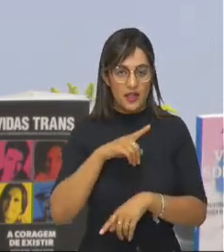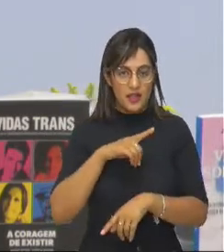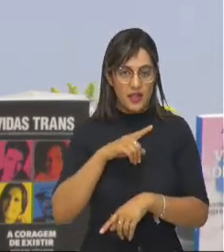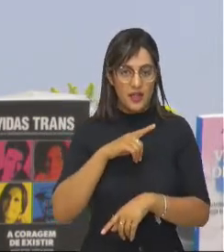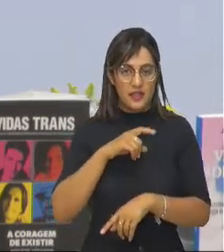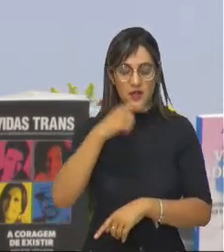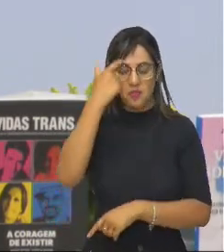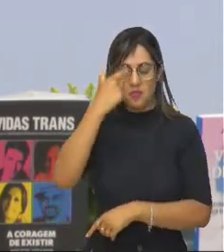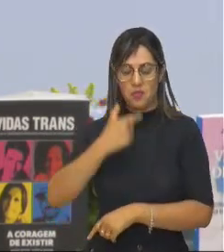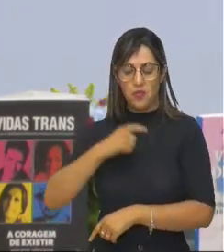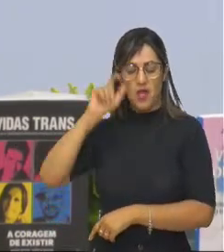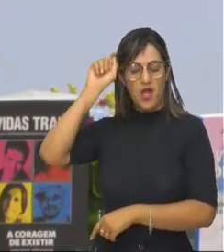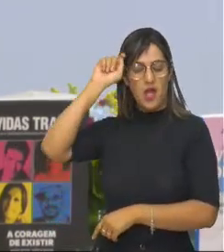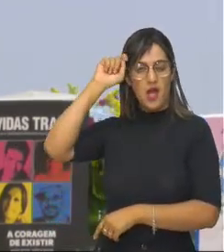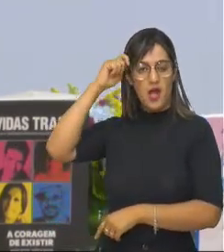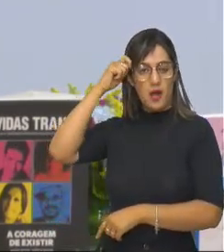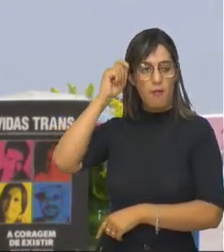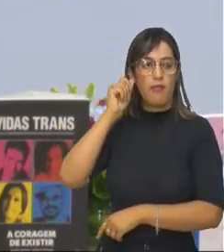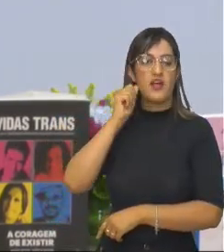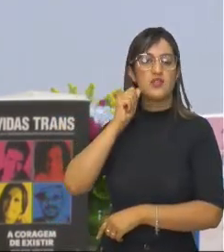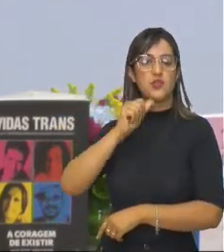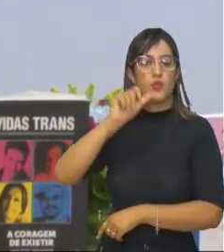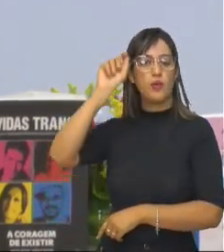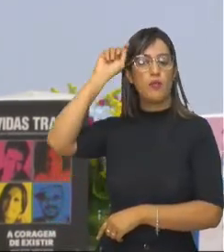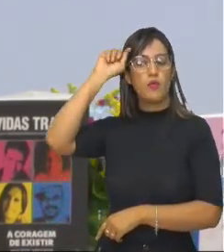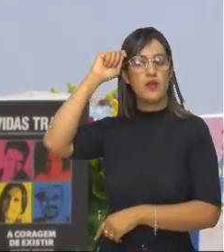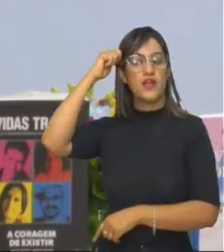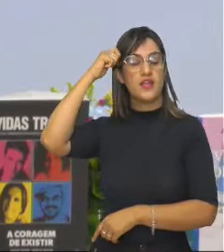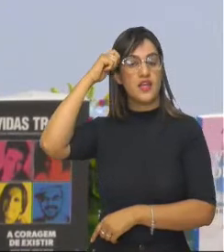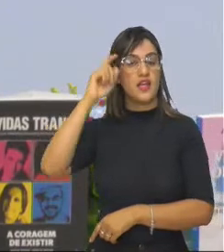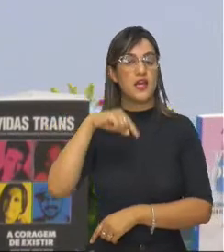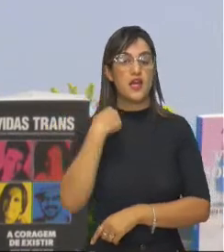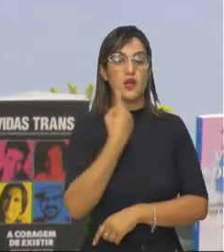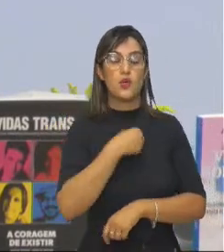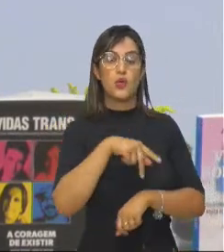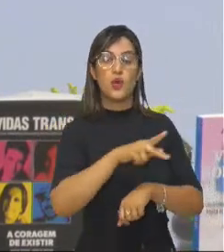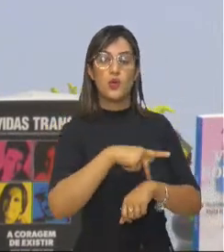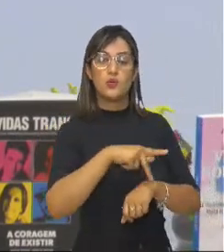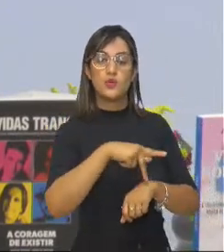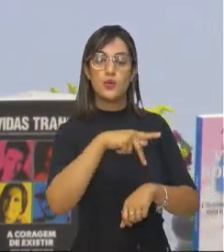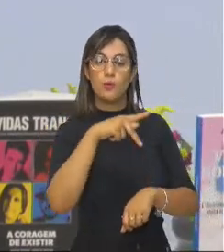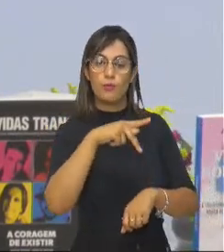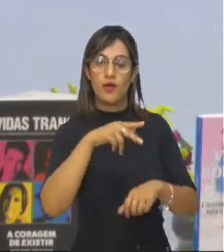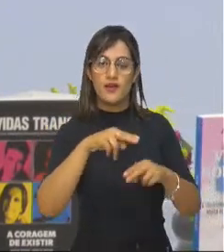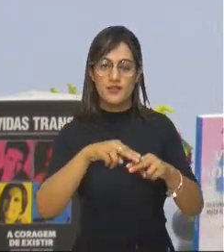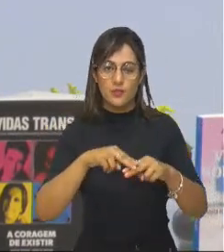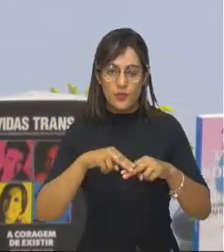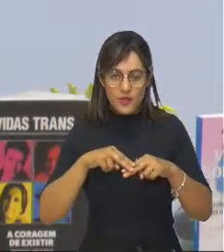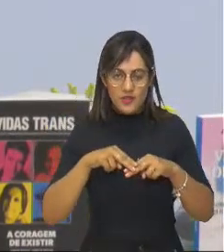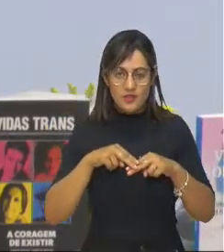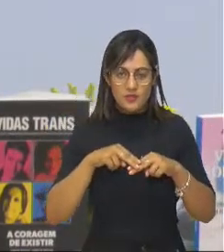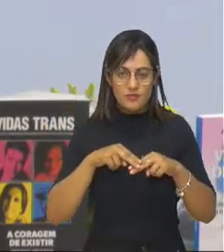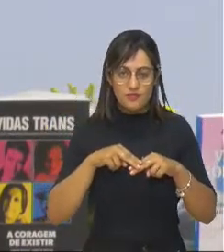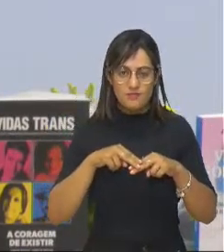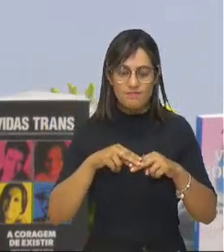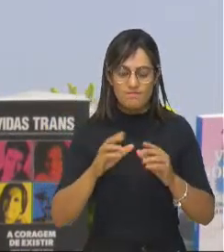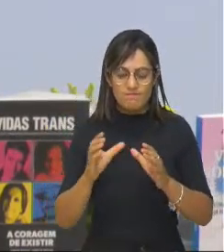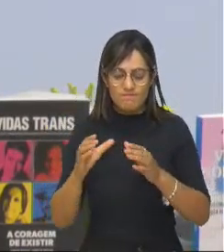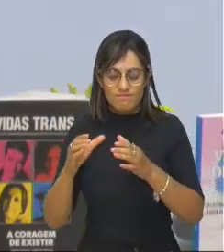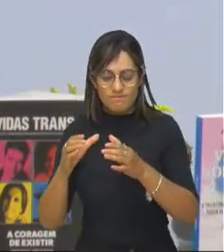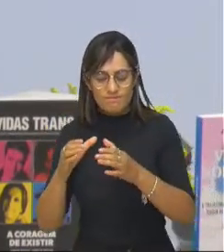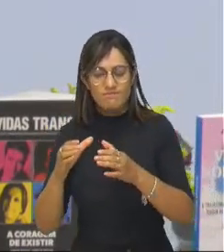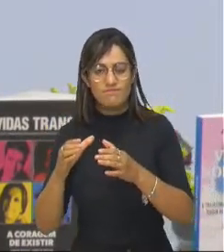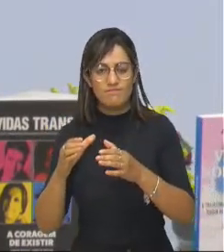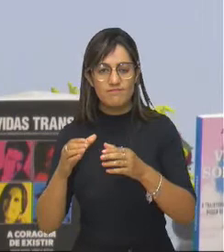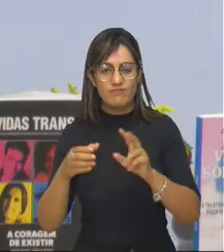negra, mais uma mulher negra que sustenta o nosso país. Estamos, por isso que estamos aqui reunidos, né? Nesse quilombo que a